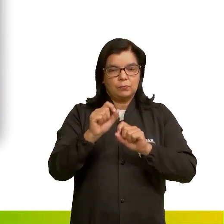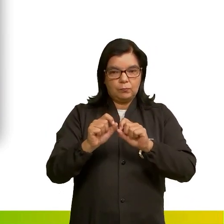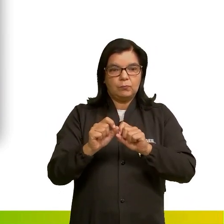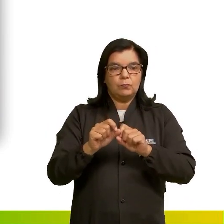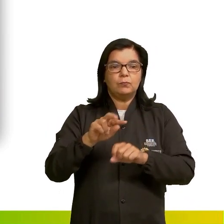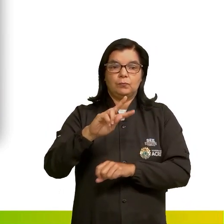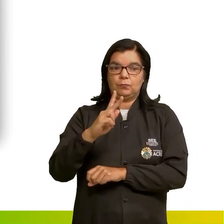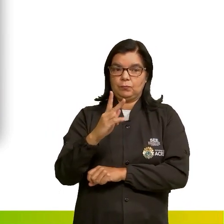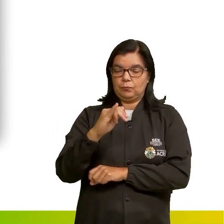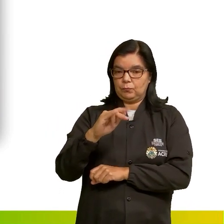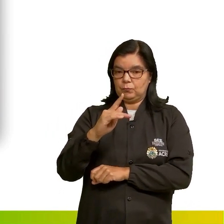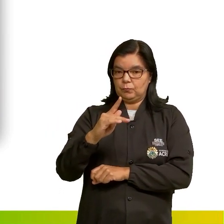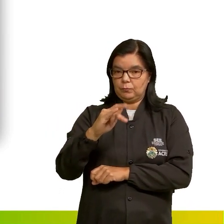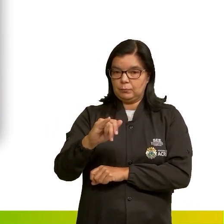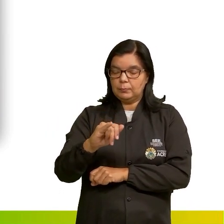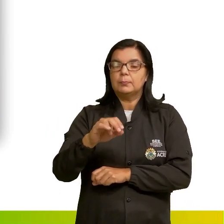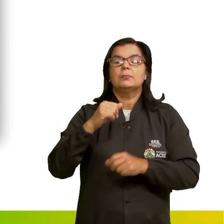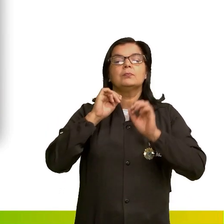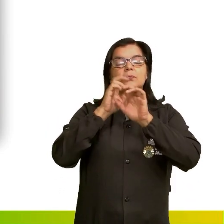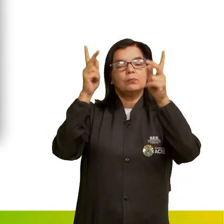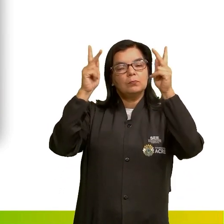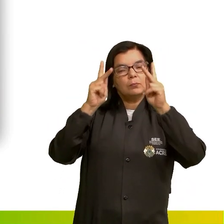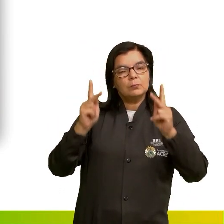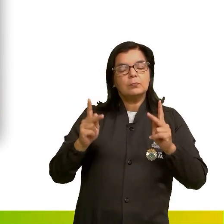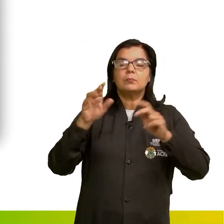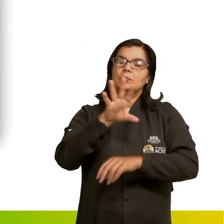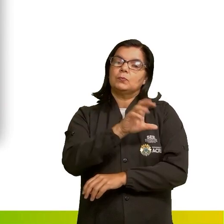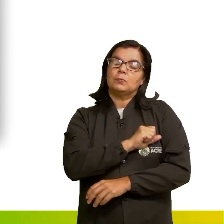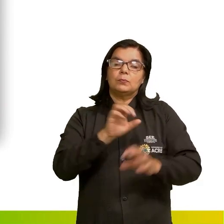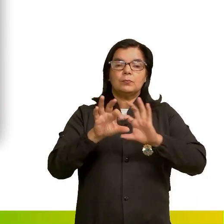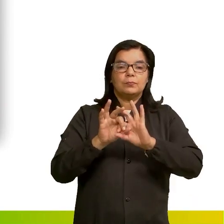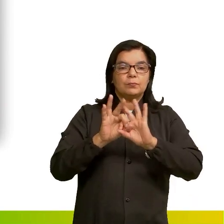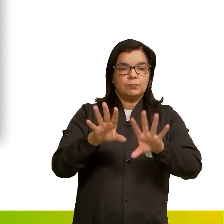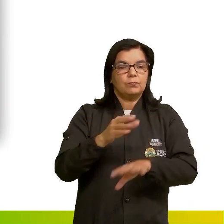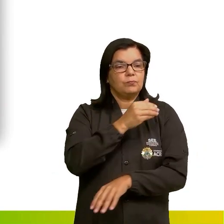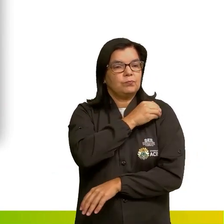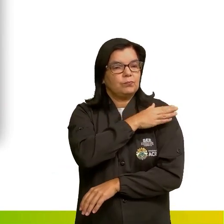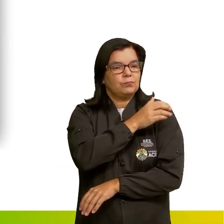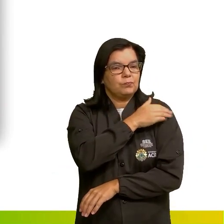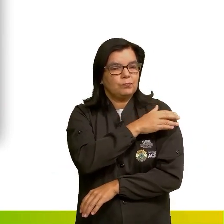hippie, que pregava a paz, o amor livre e a rejeição aos